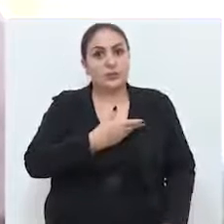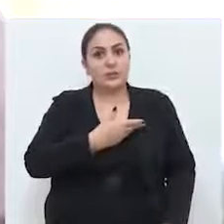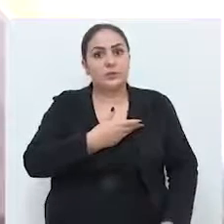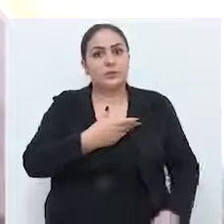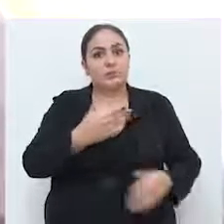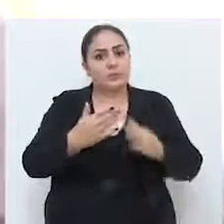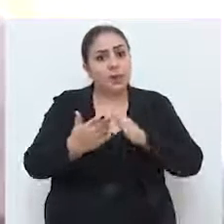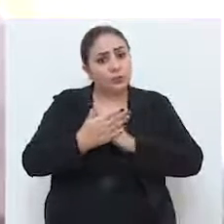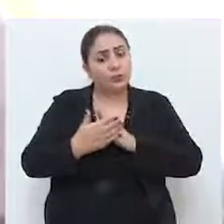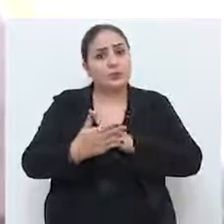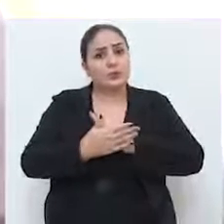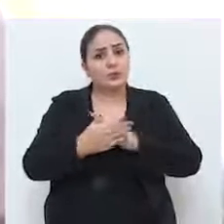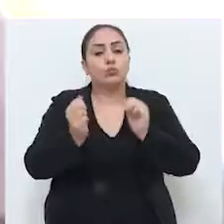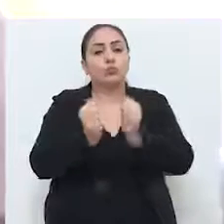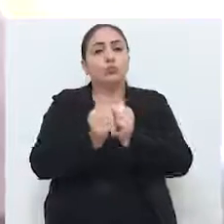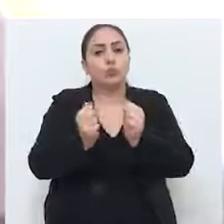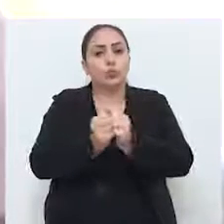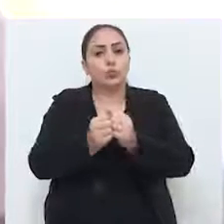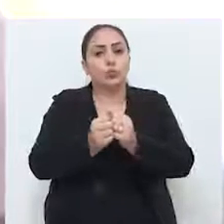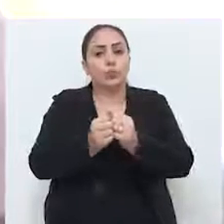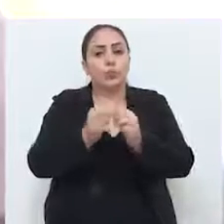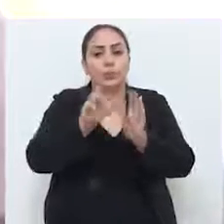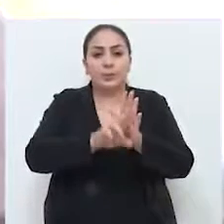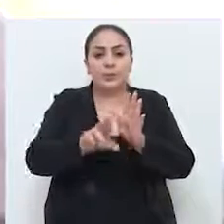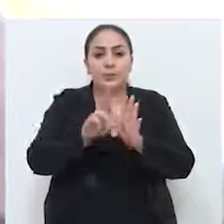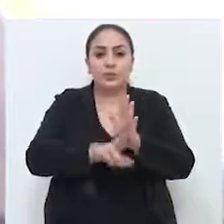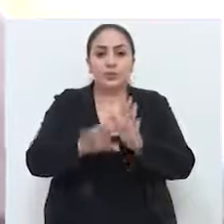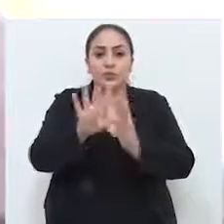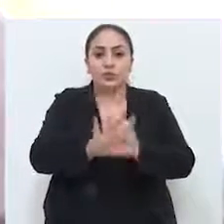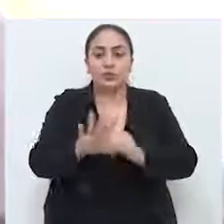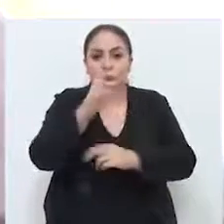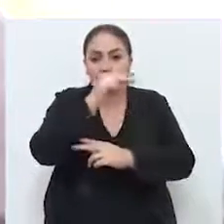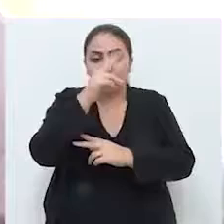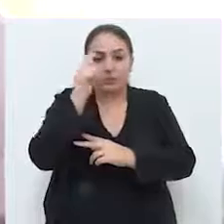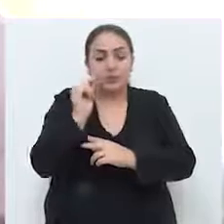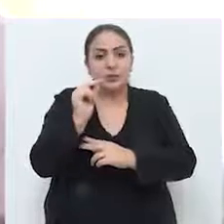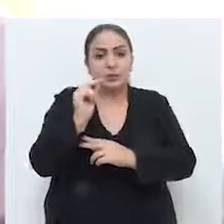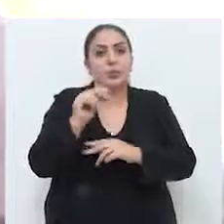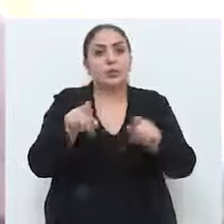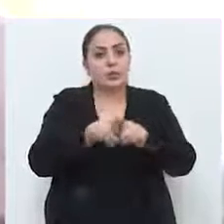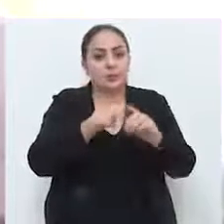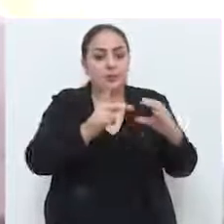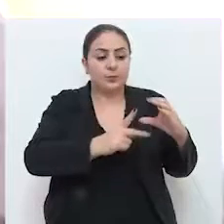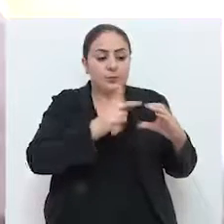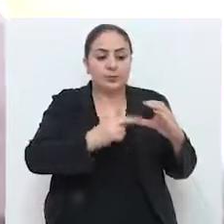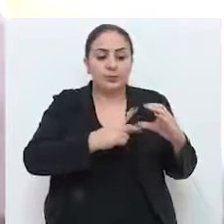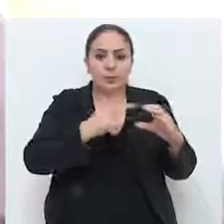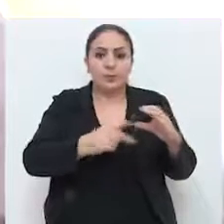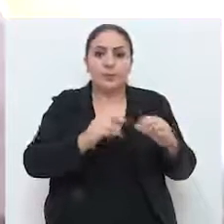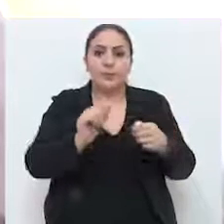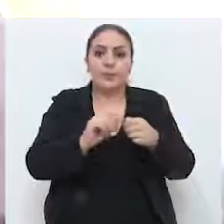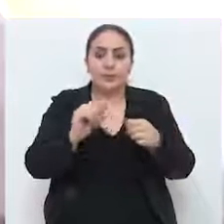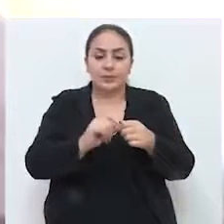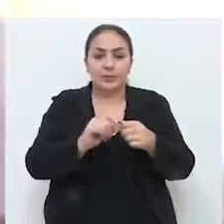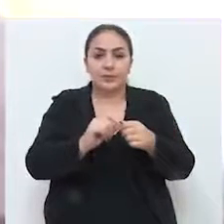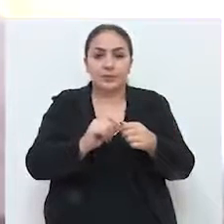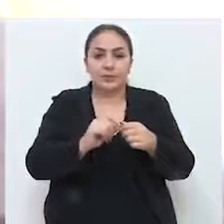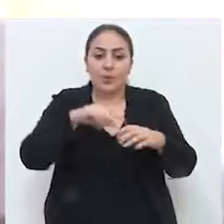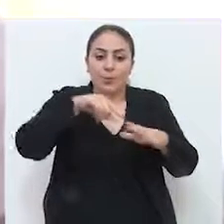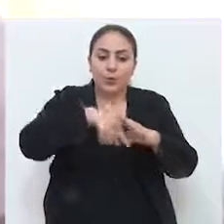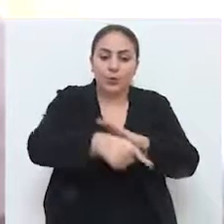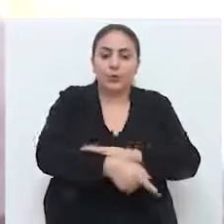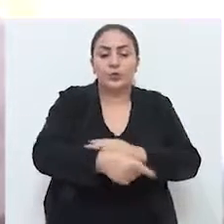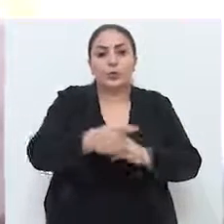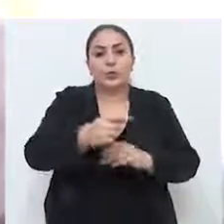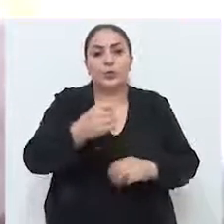nos ajude, junto com a Procuradoria Municipal do município e da Câmara de Vereadores, para fazer um